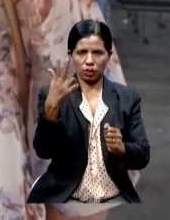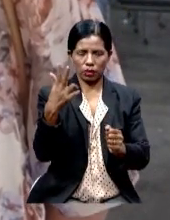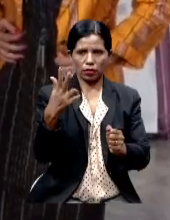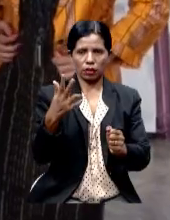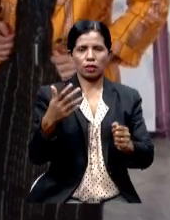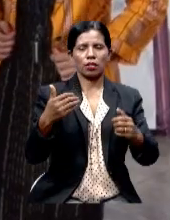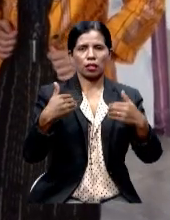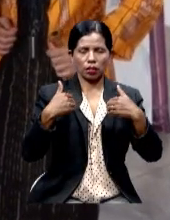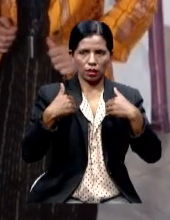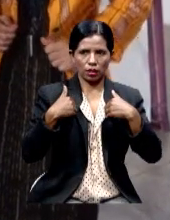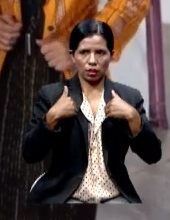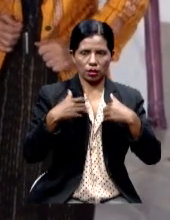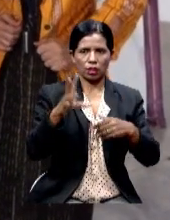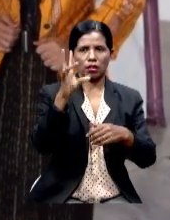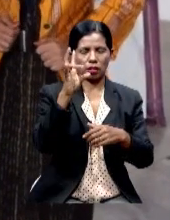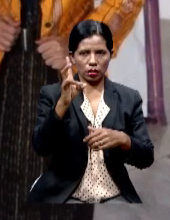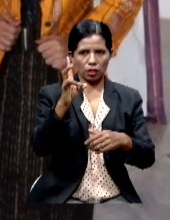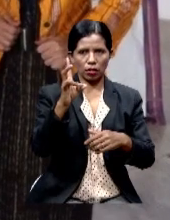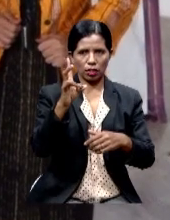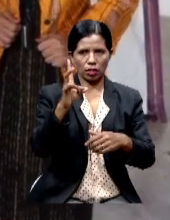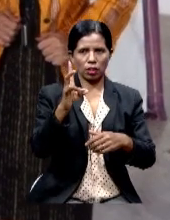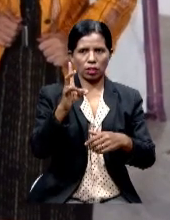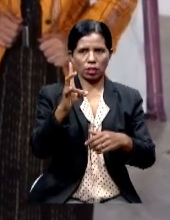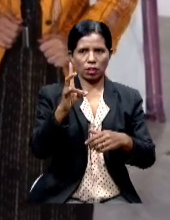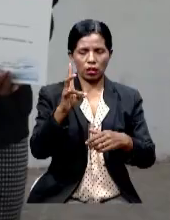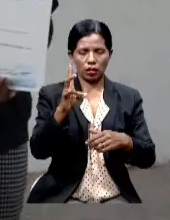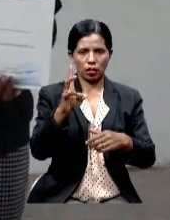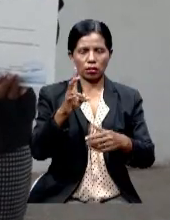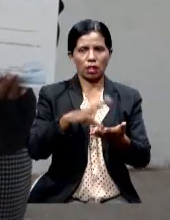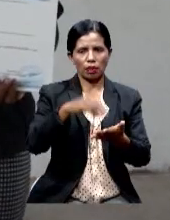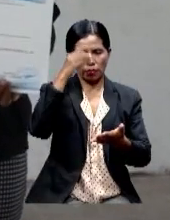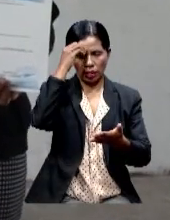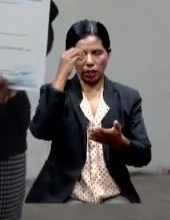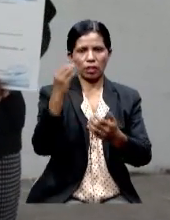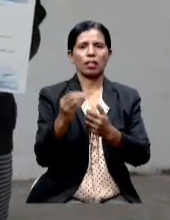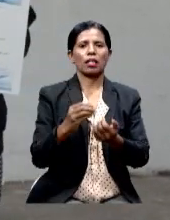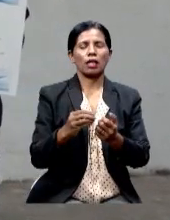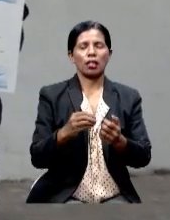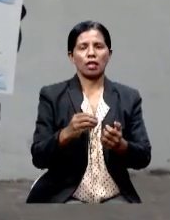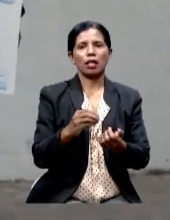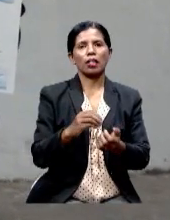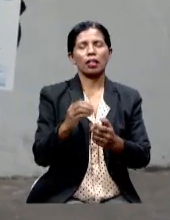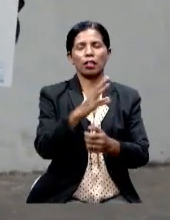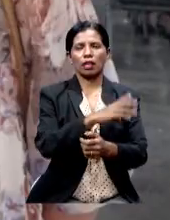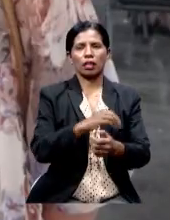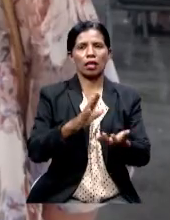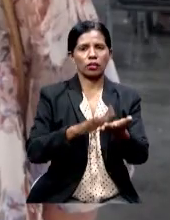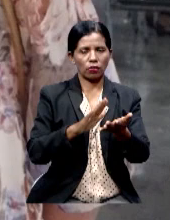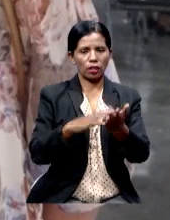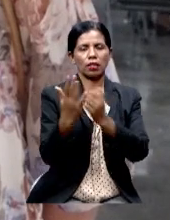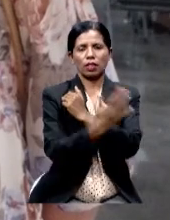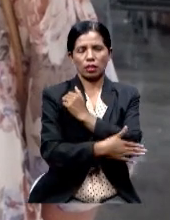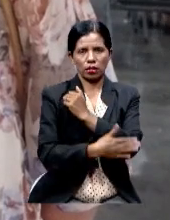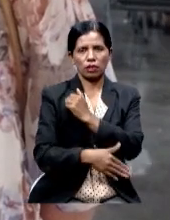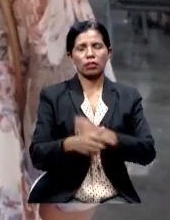a Nain Hito, maka atubatuiro no curso de Raisina, Sira Selo, ba